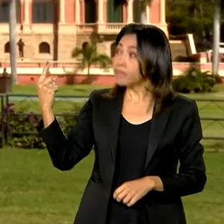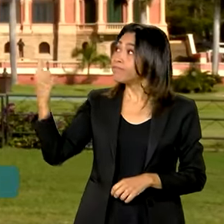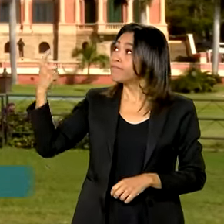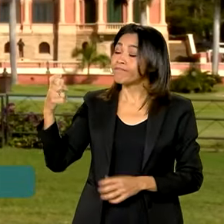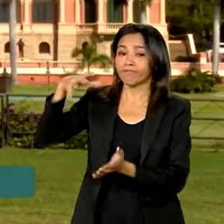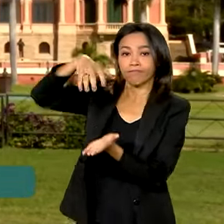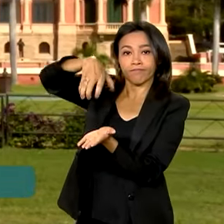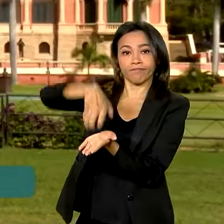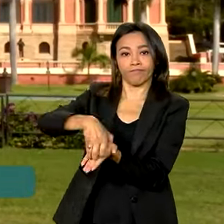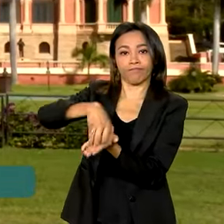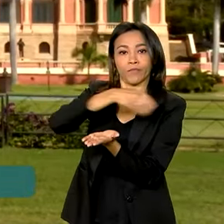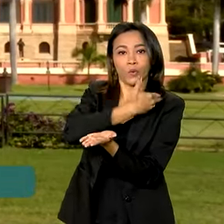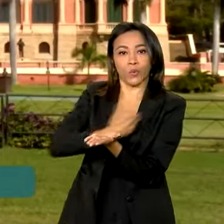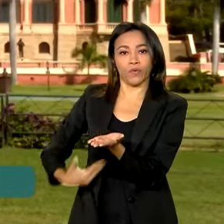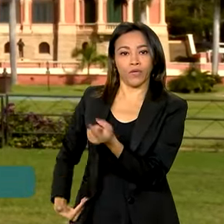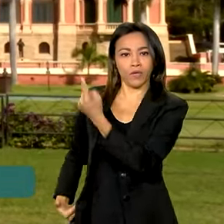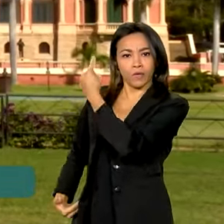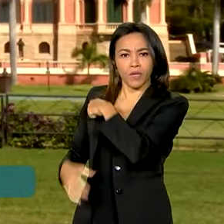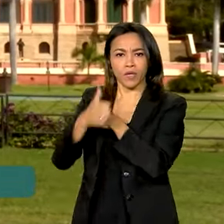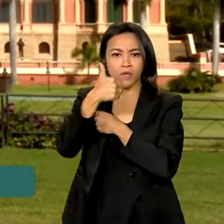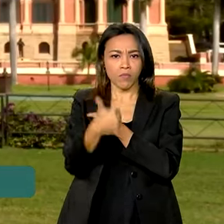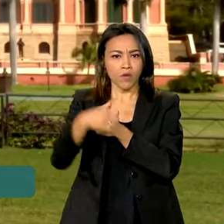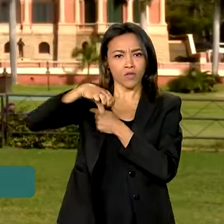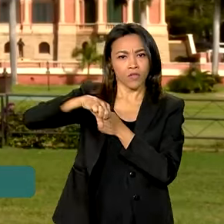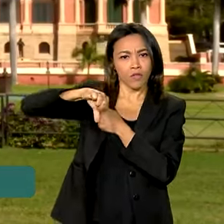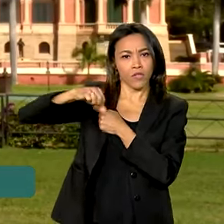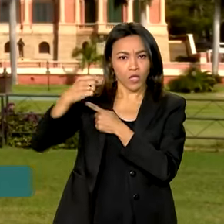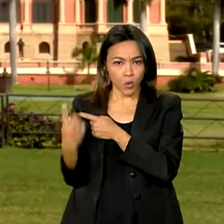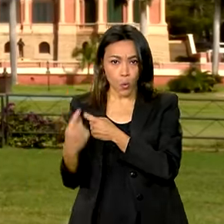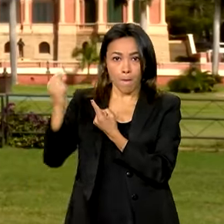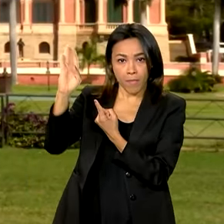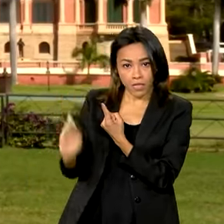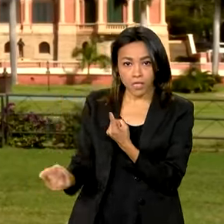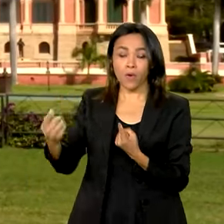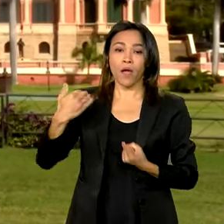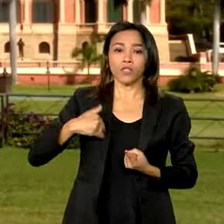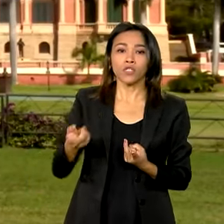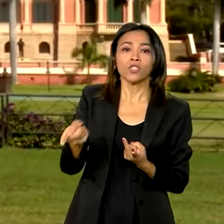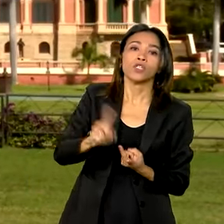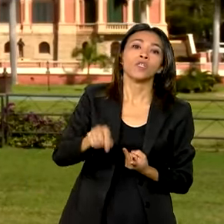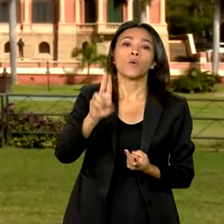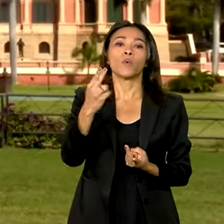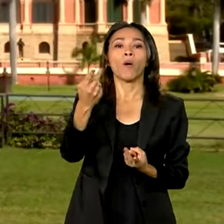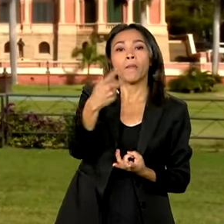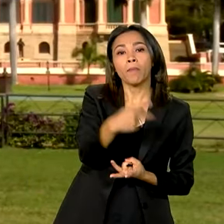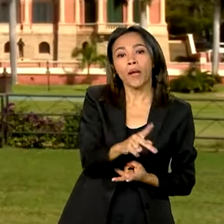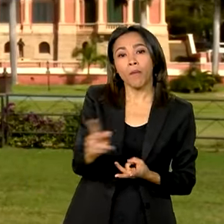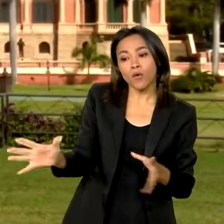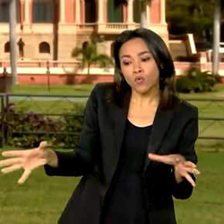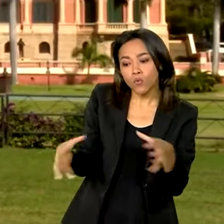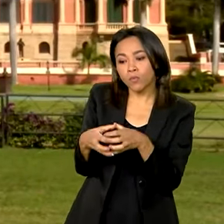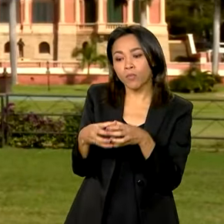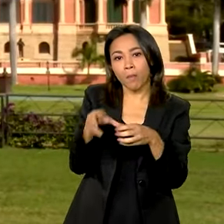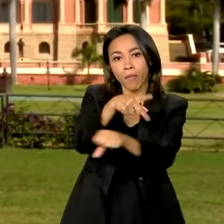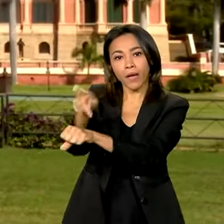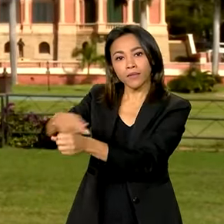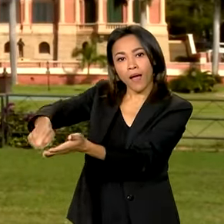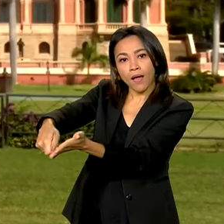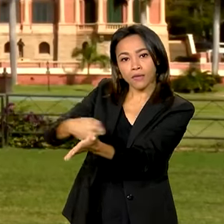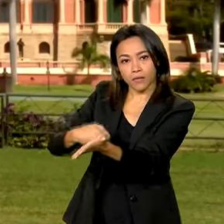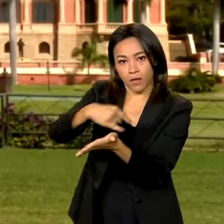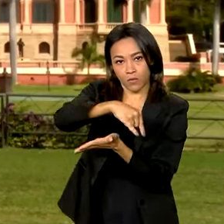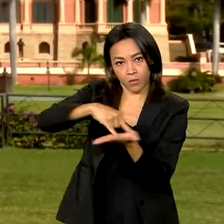em 1991 que Brasil, Argentina, Uruguai e Paraguai assinaram o Tratado de